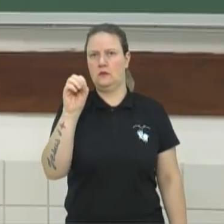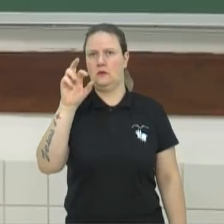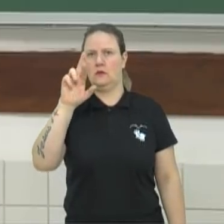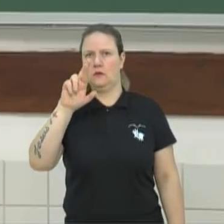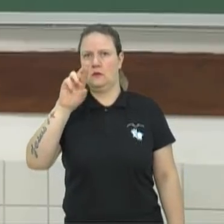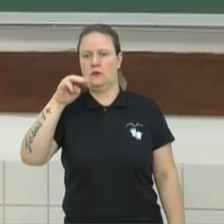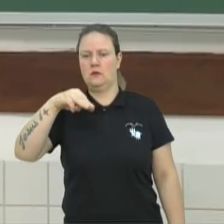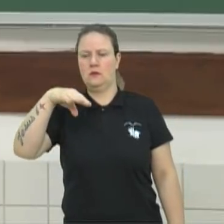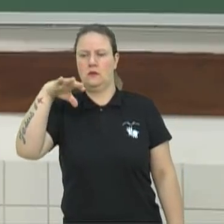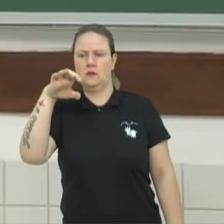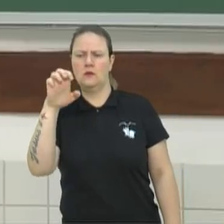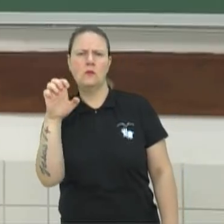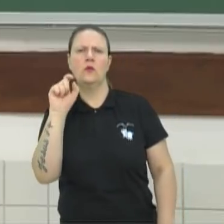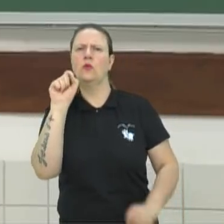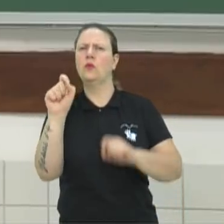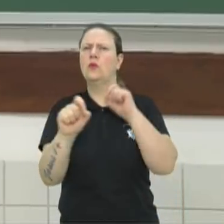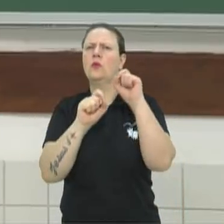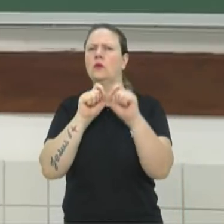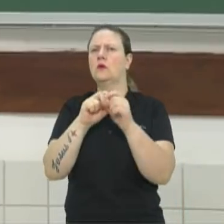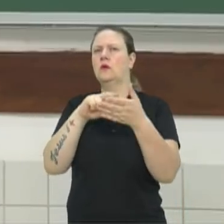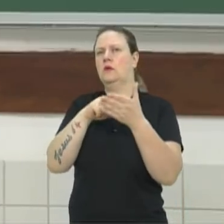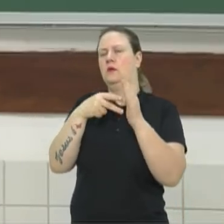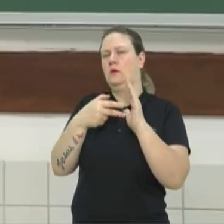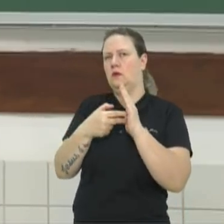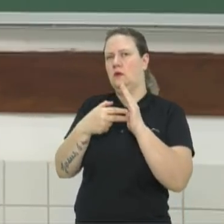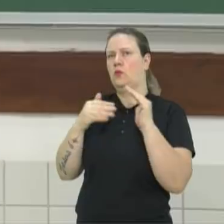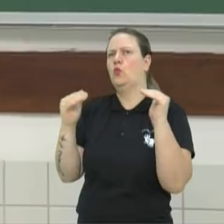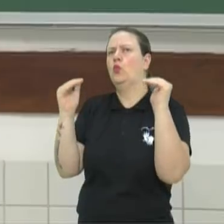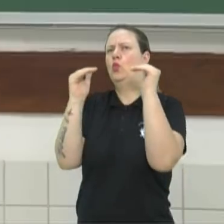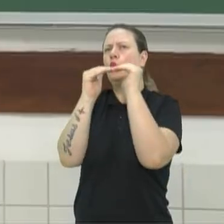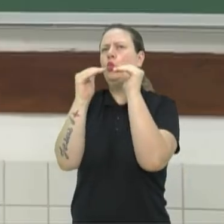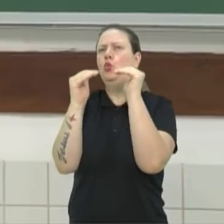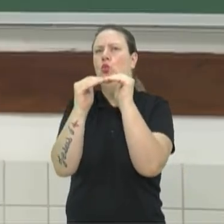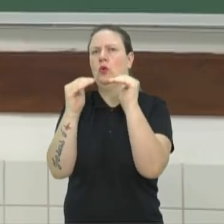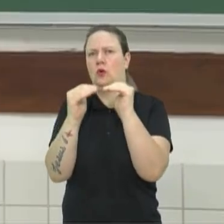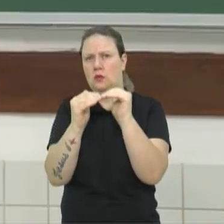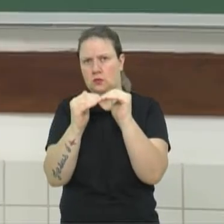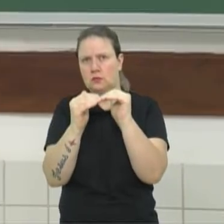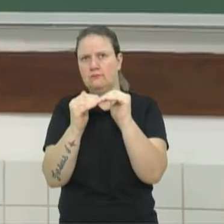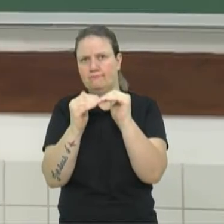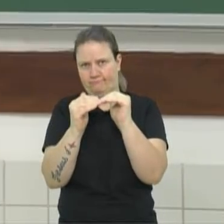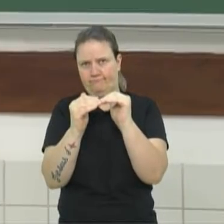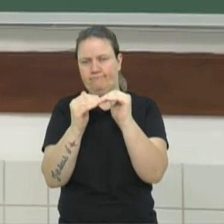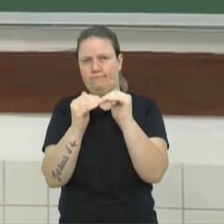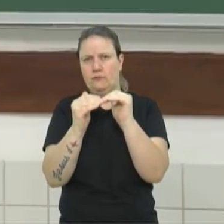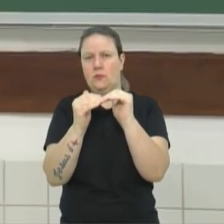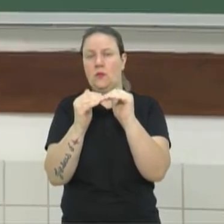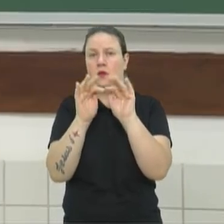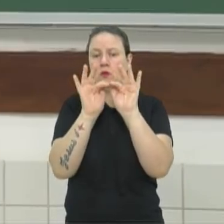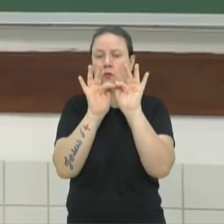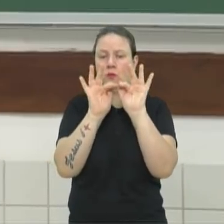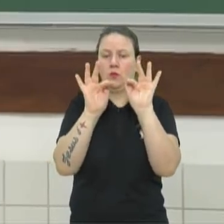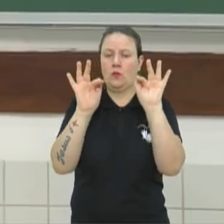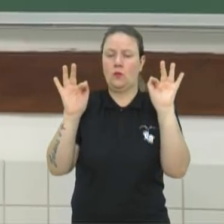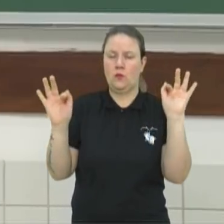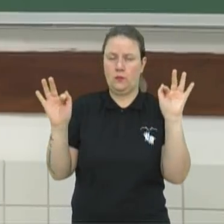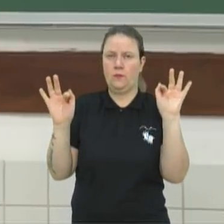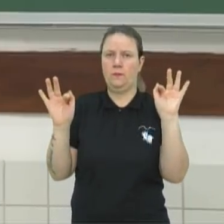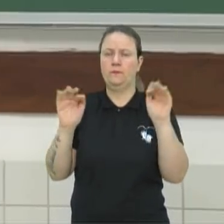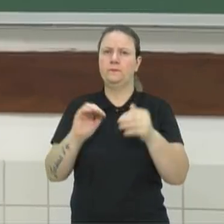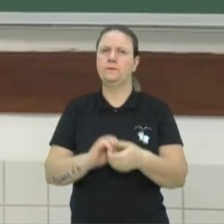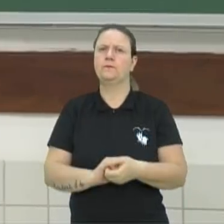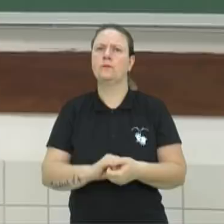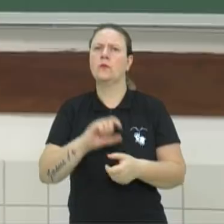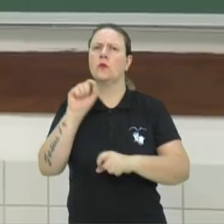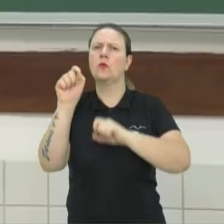indique conformidade, ela é uma oração adverbial, uma oração subordinada adverbial conformativa. O